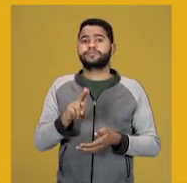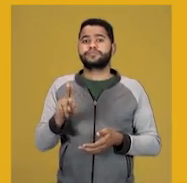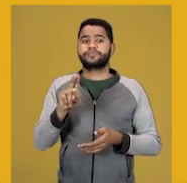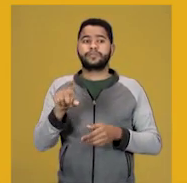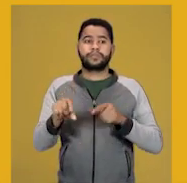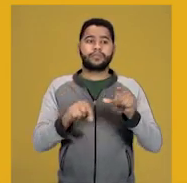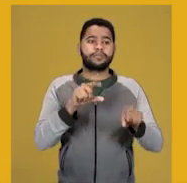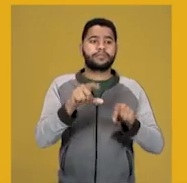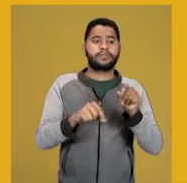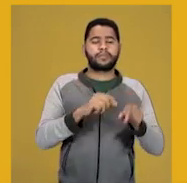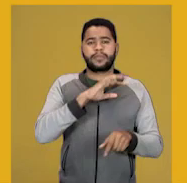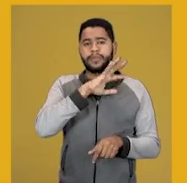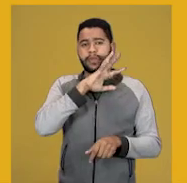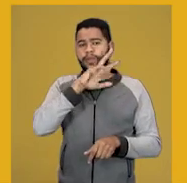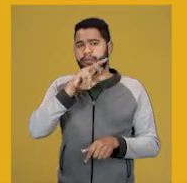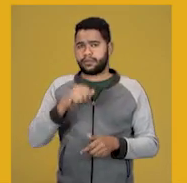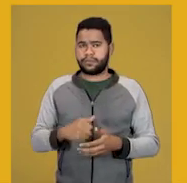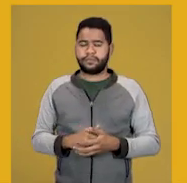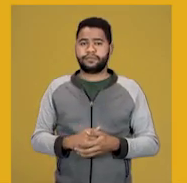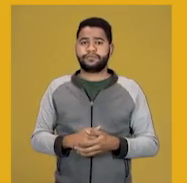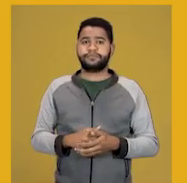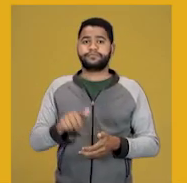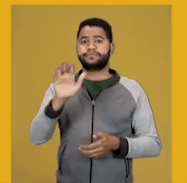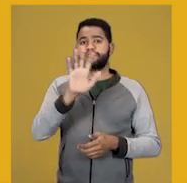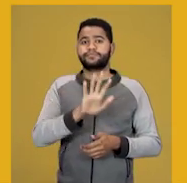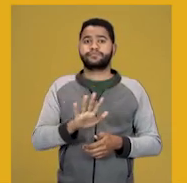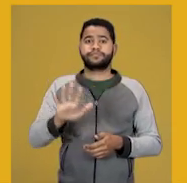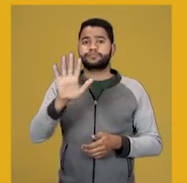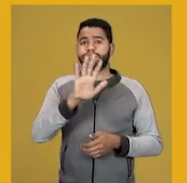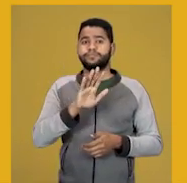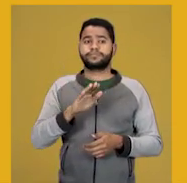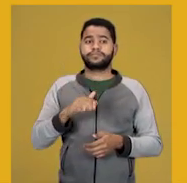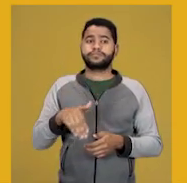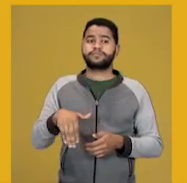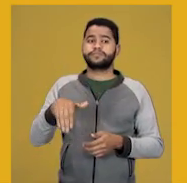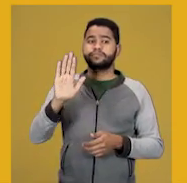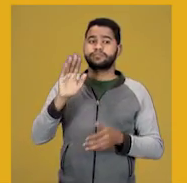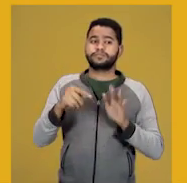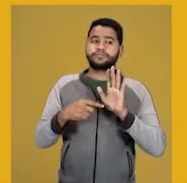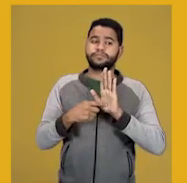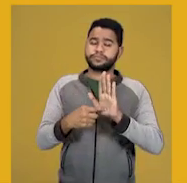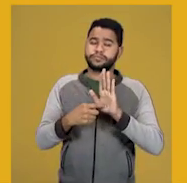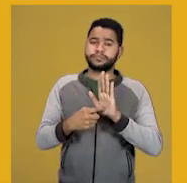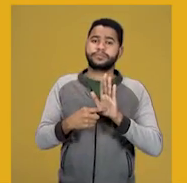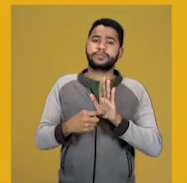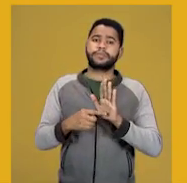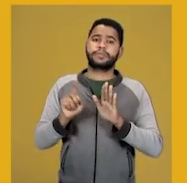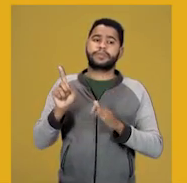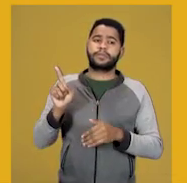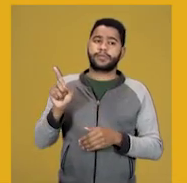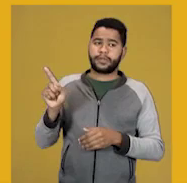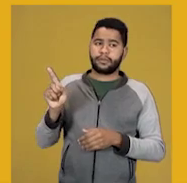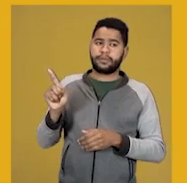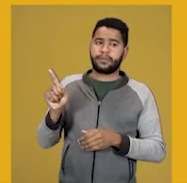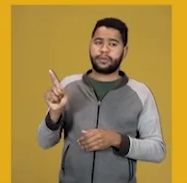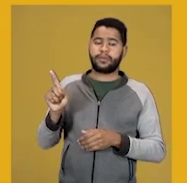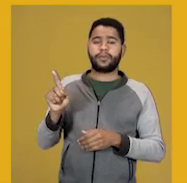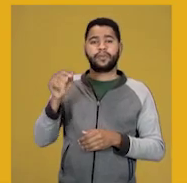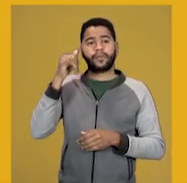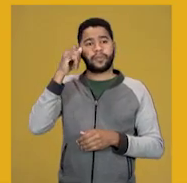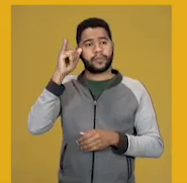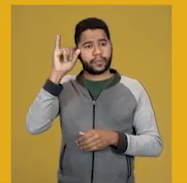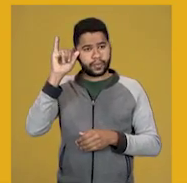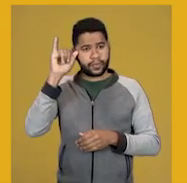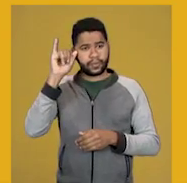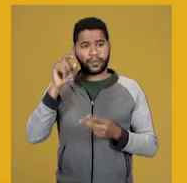seleção dos animais, né? Em geral, os rebanhos mais significativos da América Latina são os de bovinos, ovinos